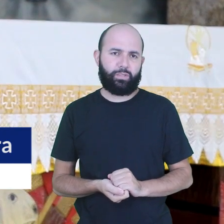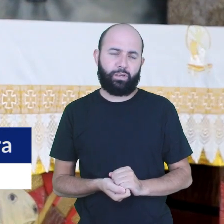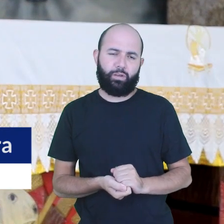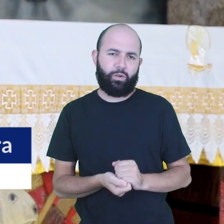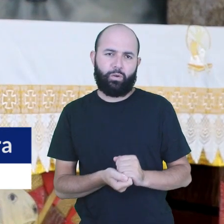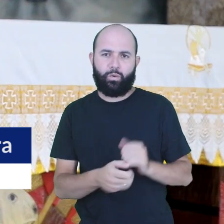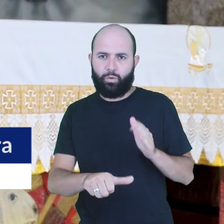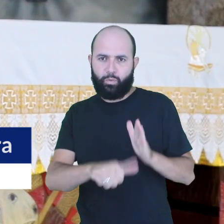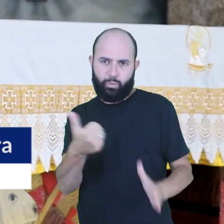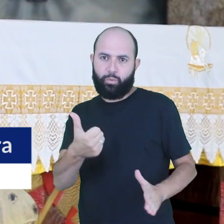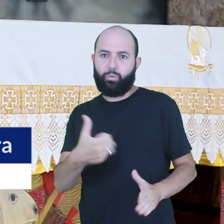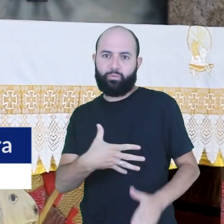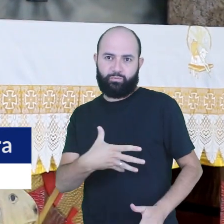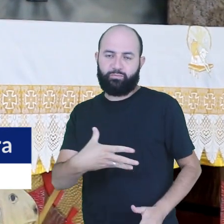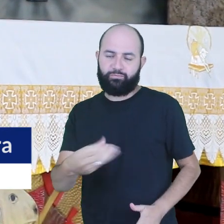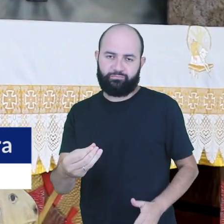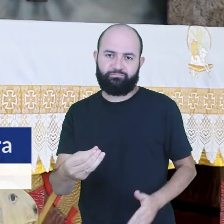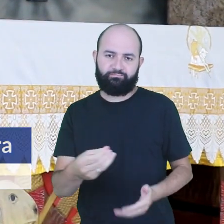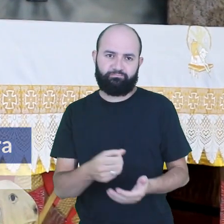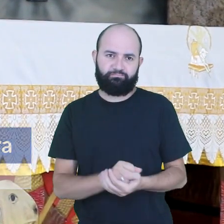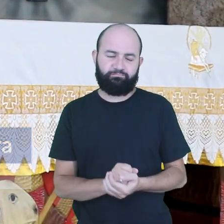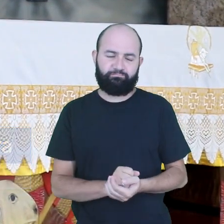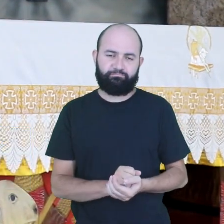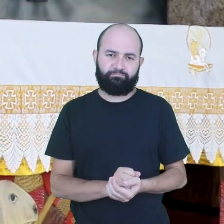em ter o nosso primeiro filho.